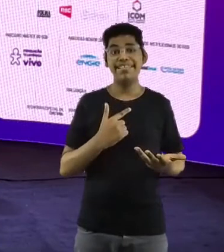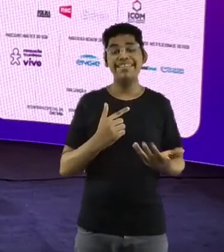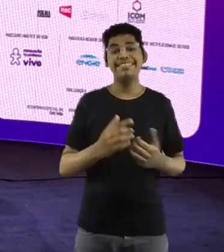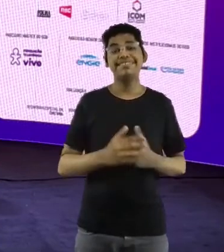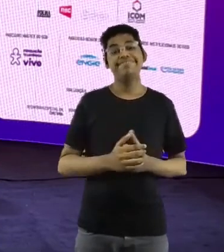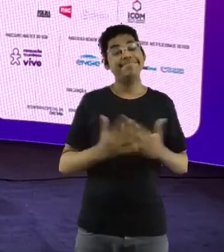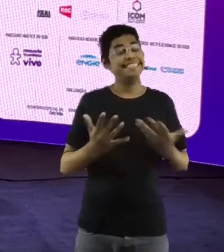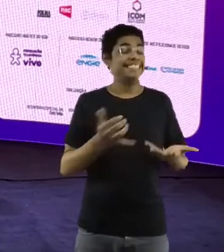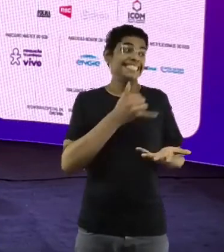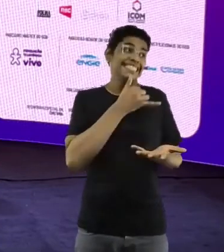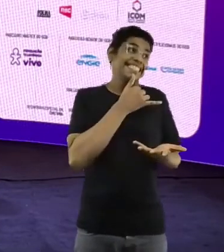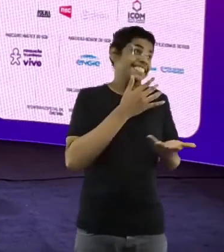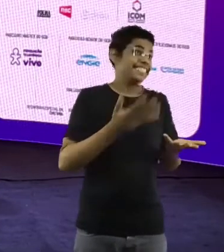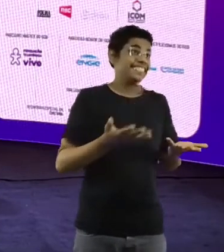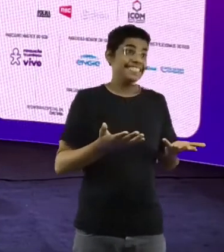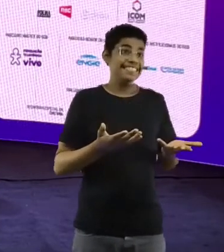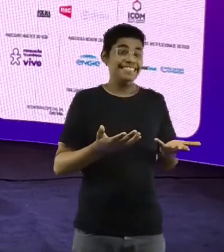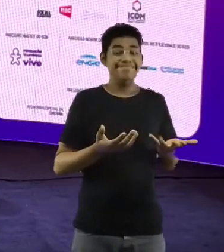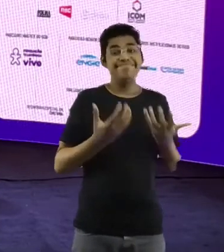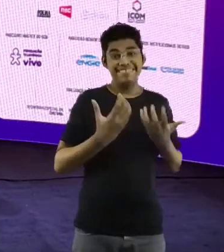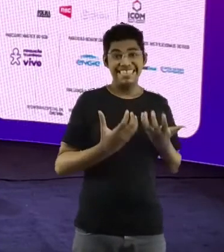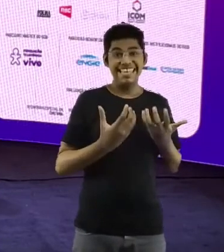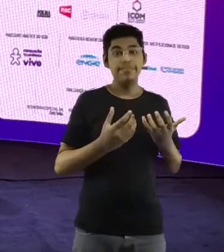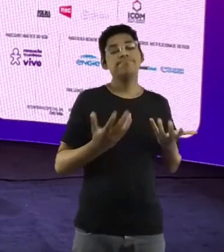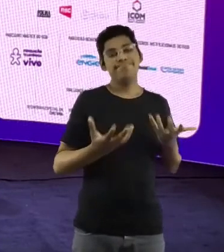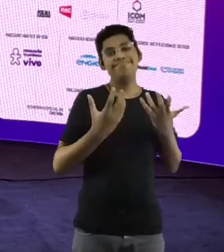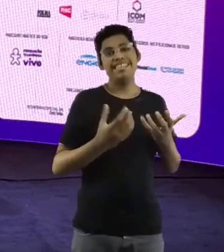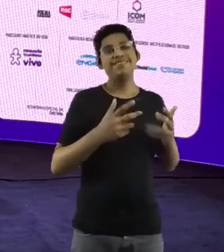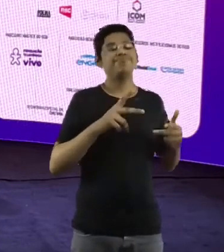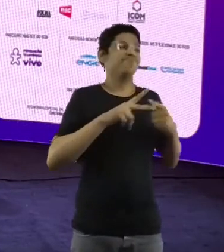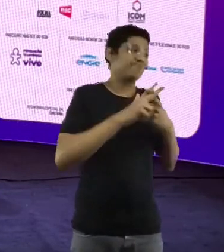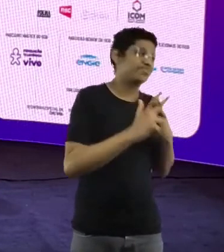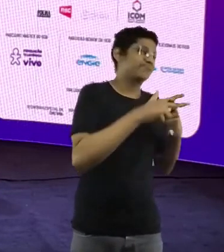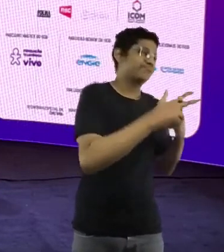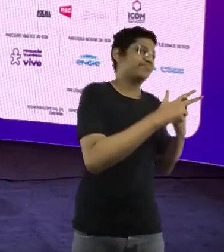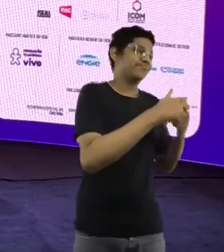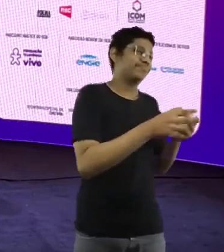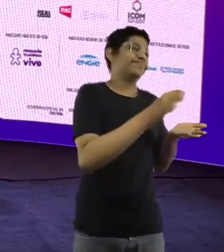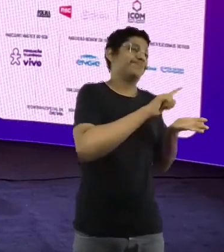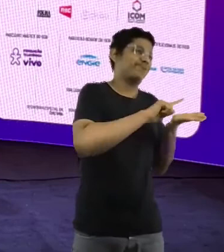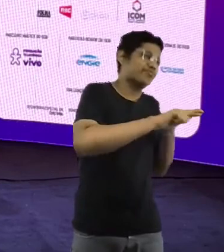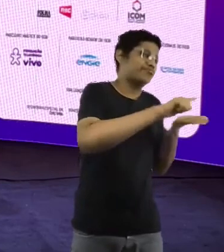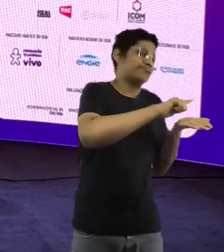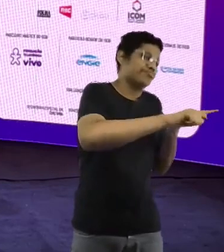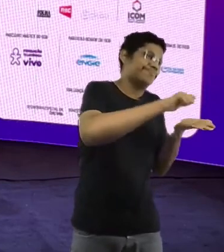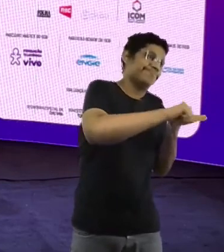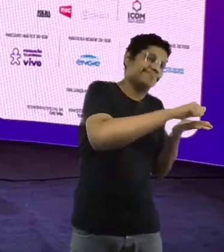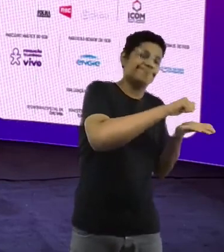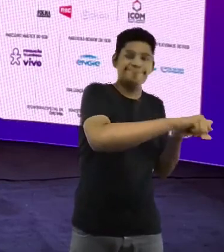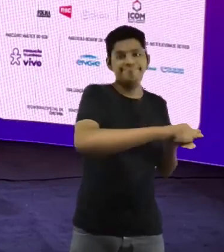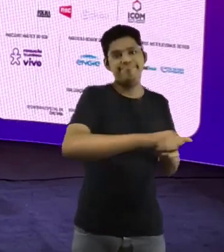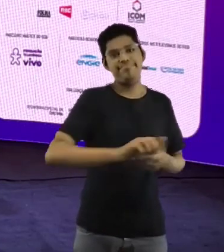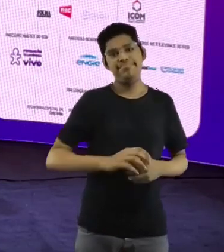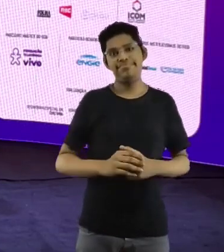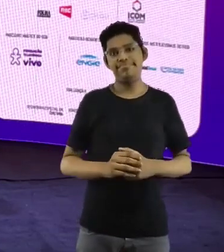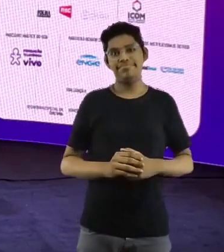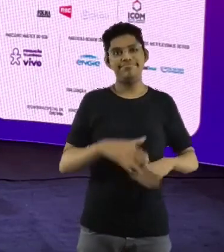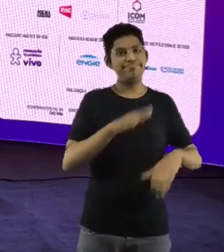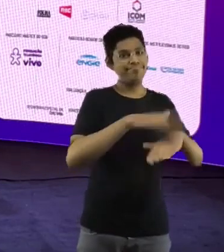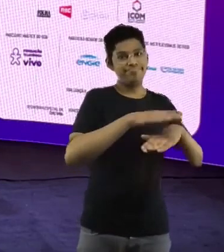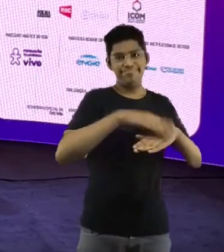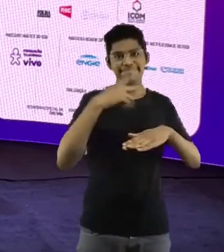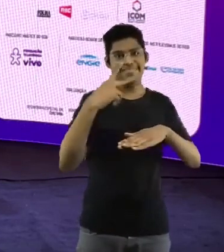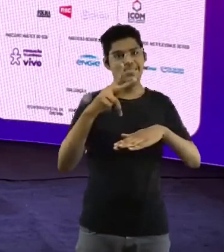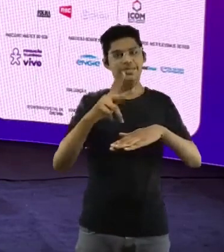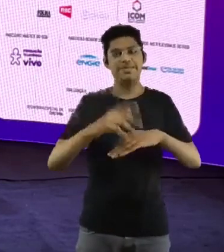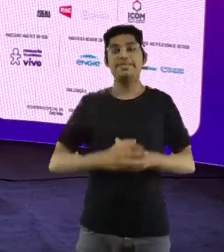se você quiser fazer, você vai ter que fazer na mão e você vai ter que também, enfim, depender bastante da sua